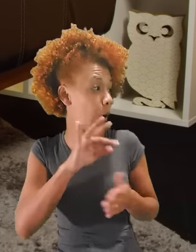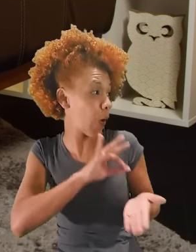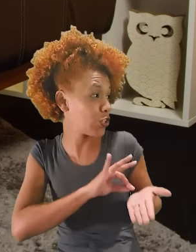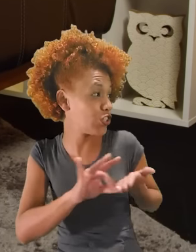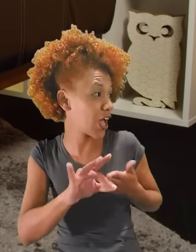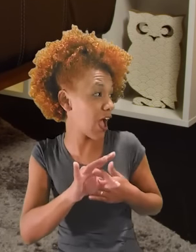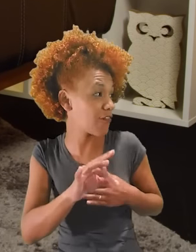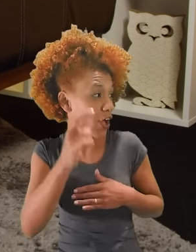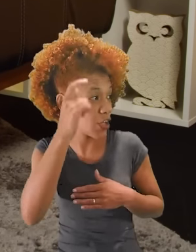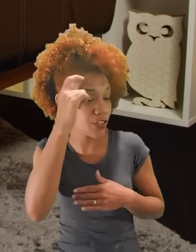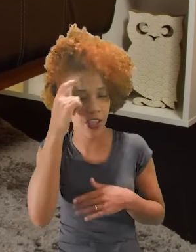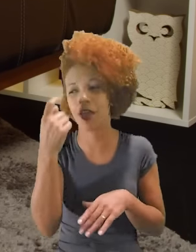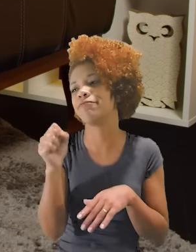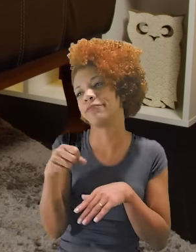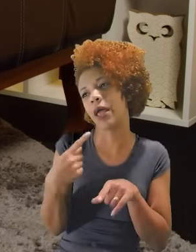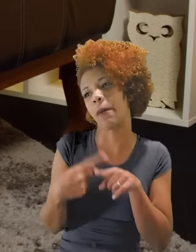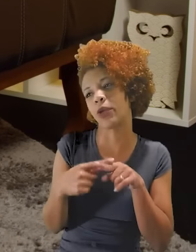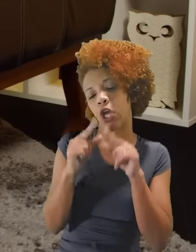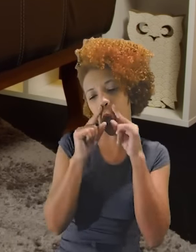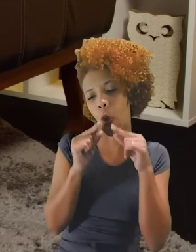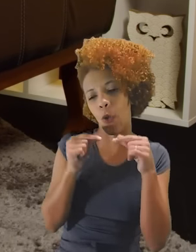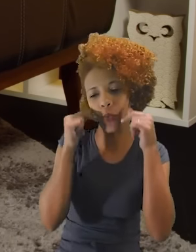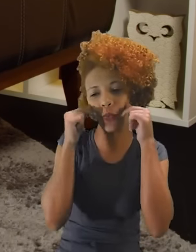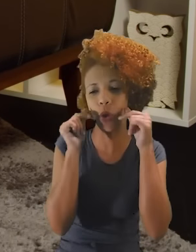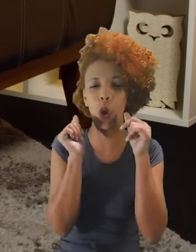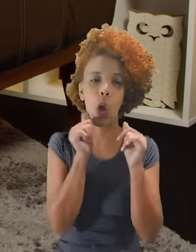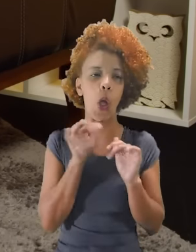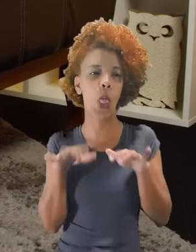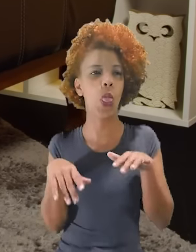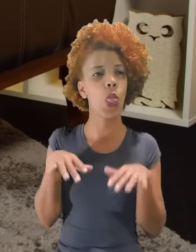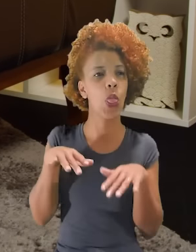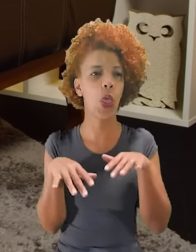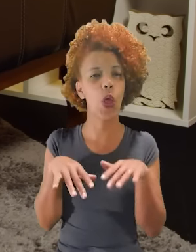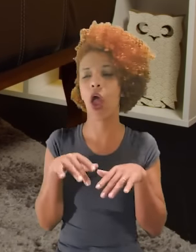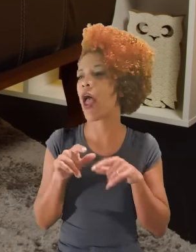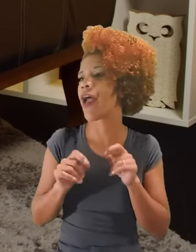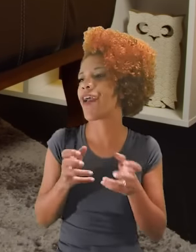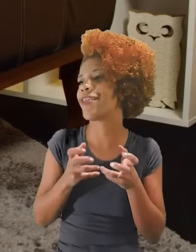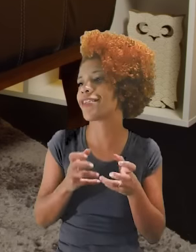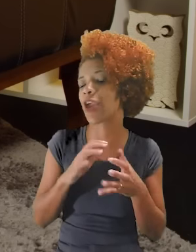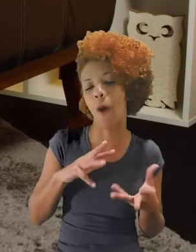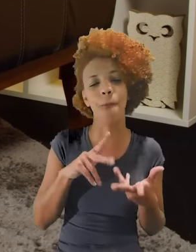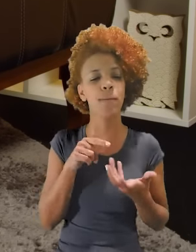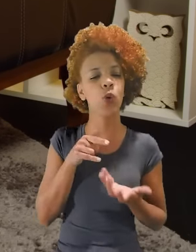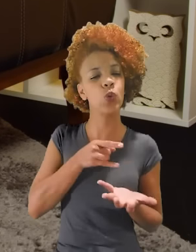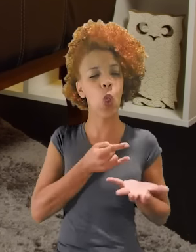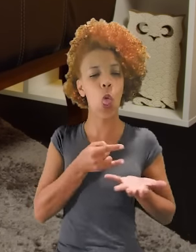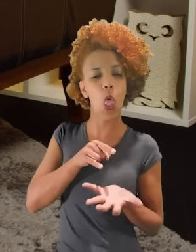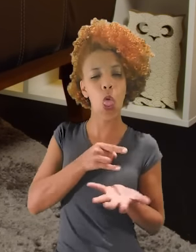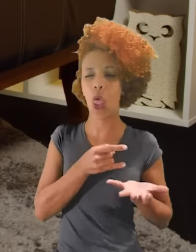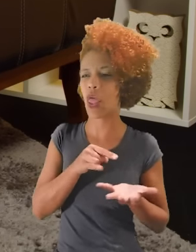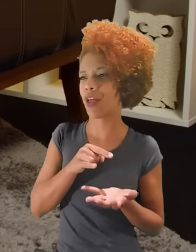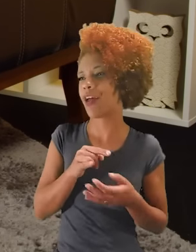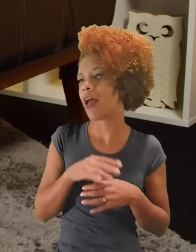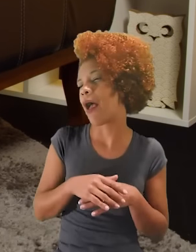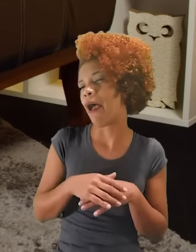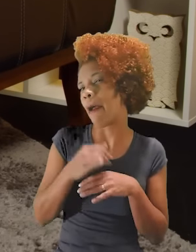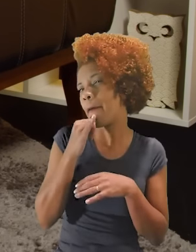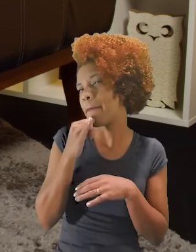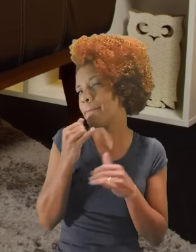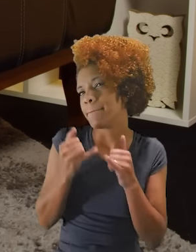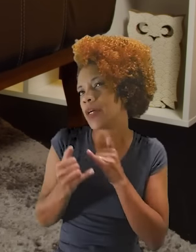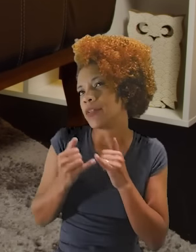faz ele meio que um bigodinho afetado, sabe? Meio moça, que quer... Ele quer... Como é que fala? Que ele quer o mundo pra ele. Meu, é tipo o Chaplin